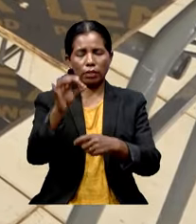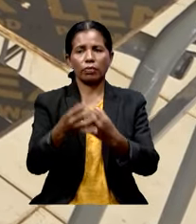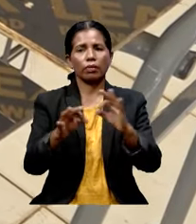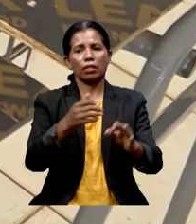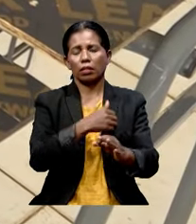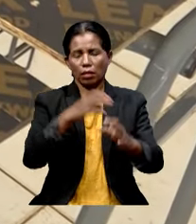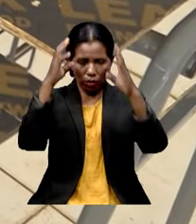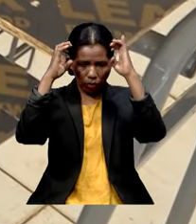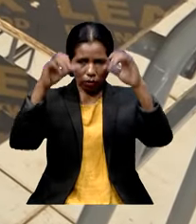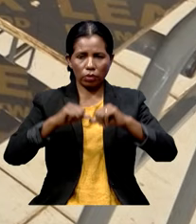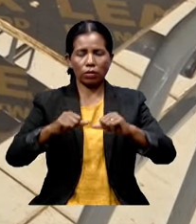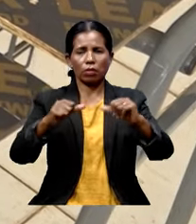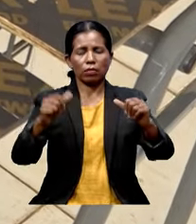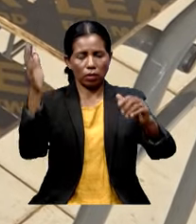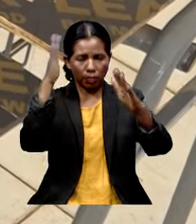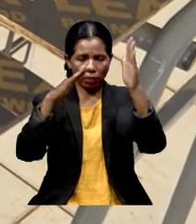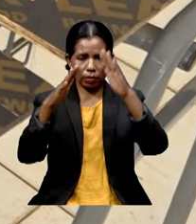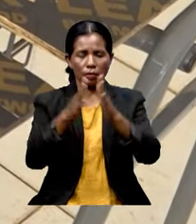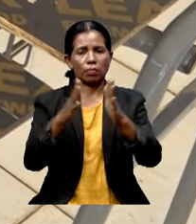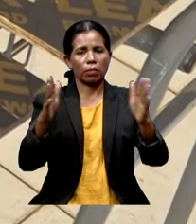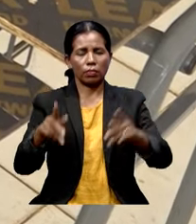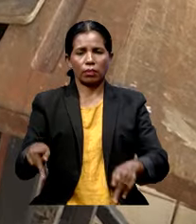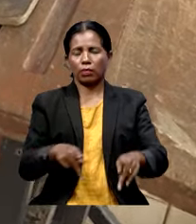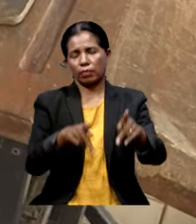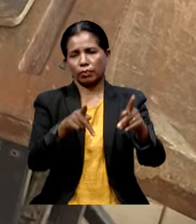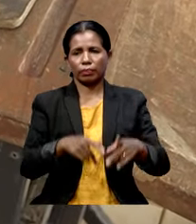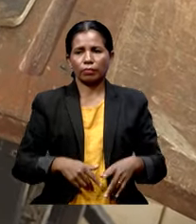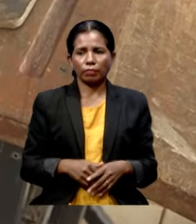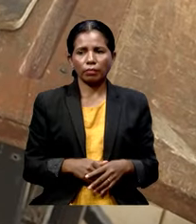o setor da educação continua a ser preocupação pública. Lamberto da Silva, GMN.